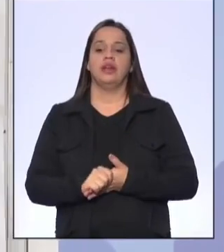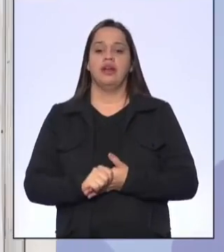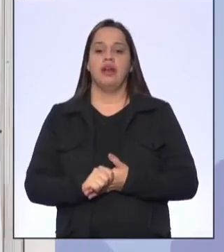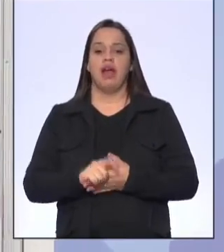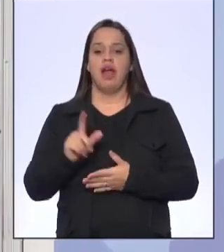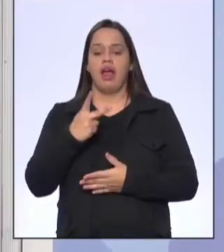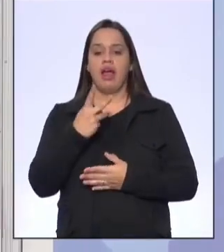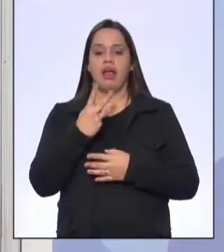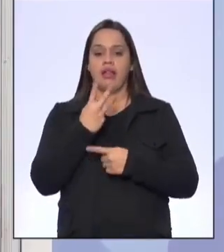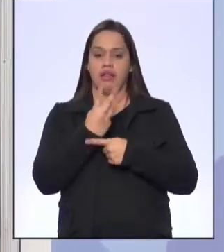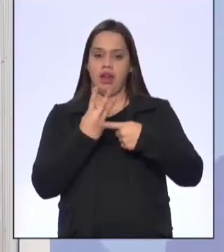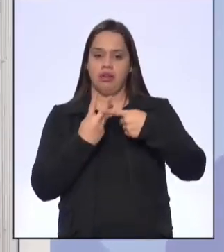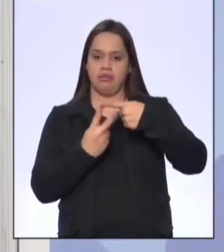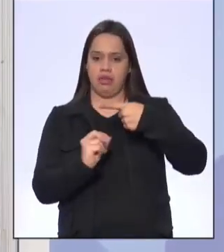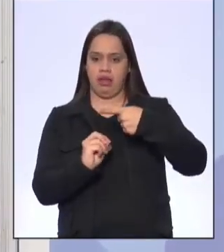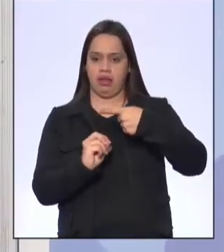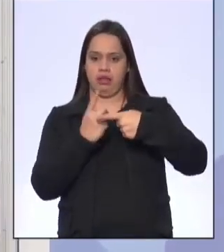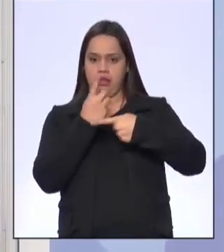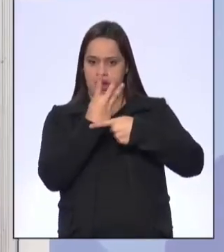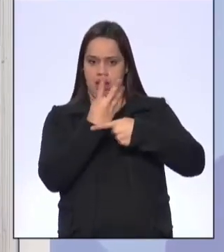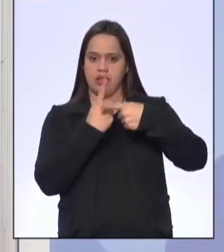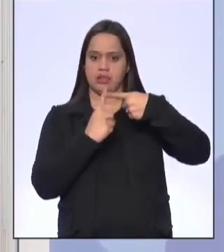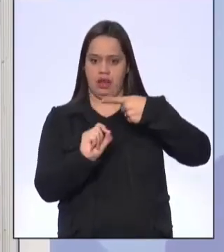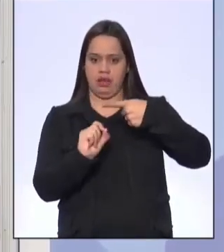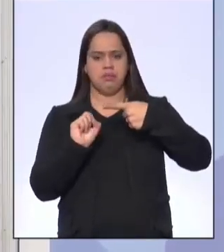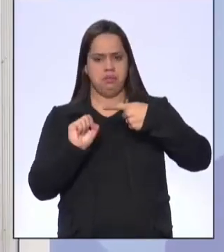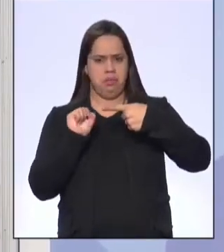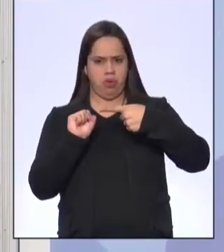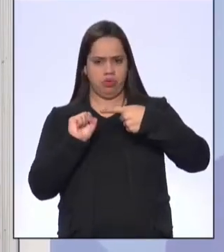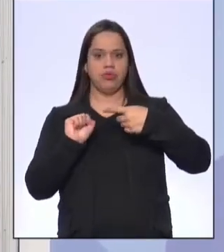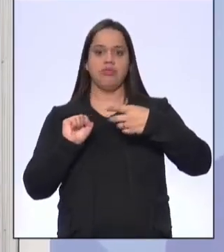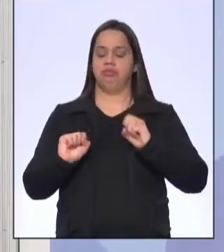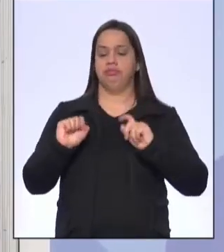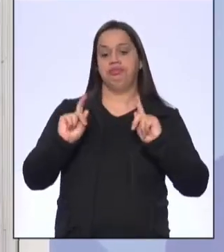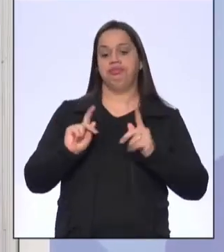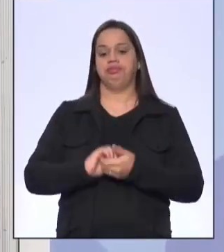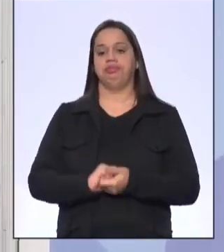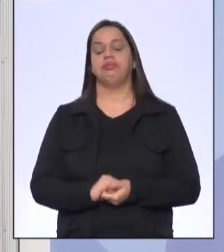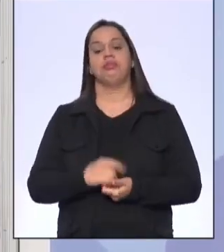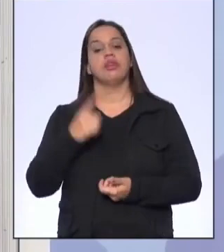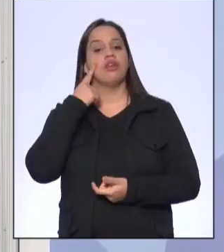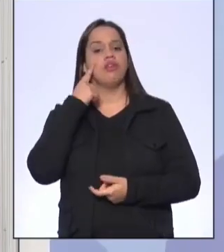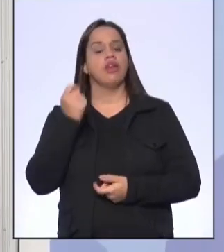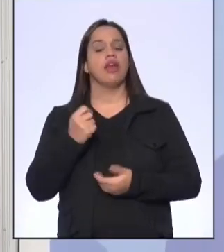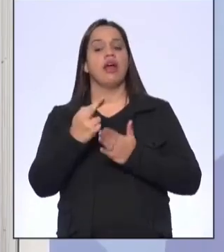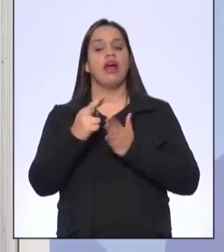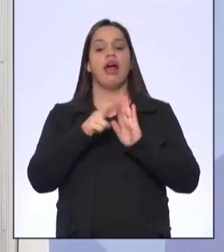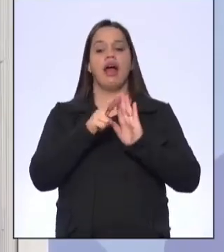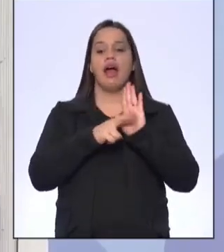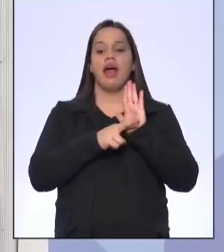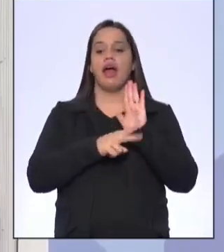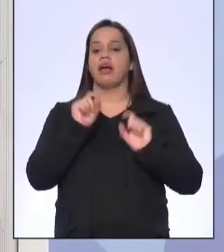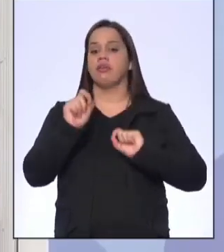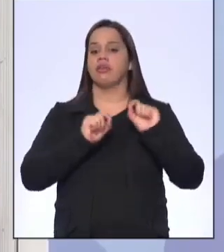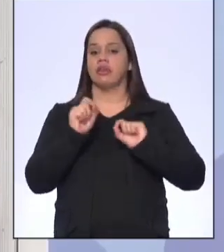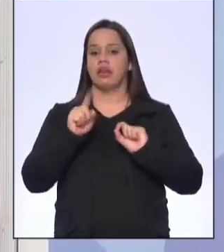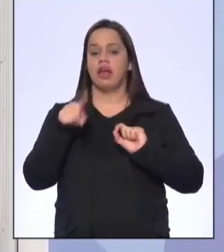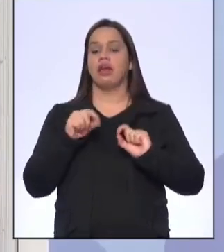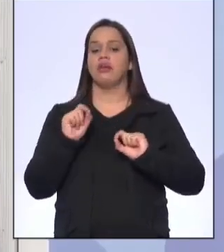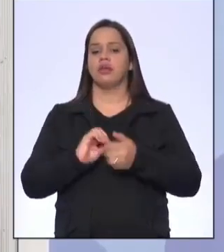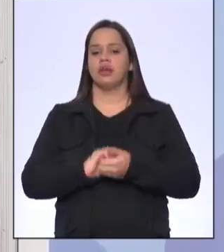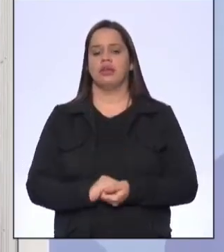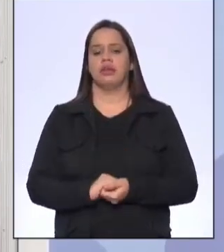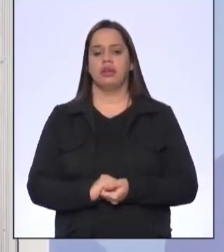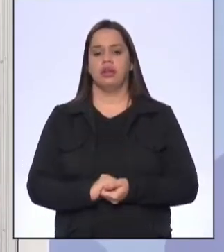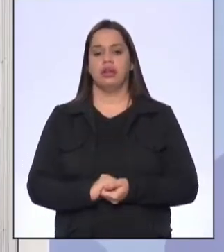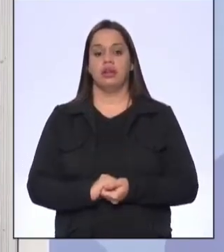3 sobre 10, pode ser? Para facilitar aqui, ó, 3 Pode. sobre 10. Então, qual que era a regra? Dividir, né, que a gente estava